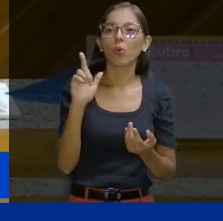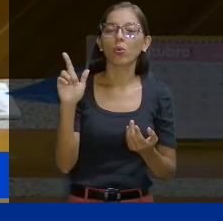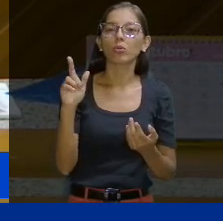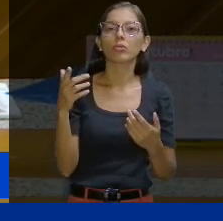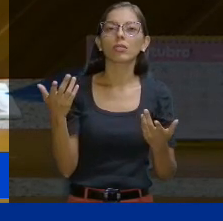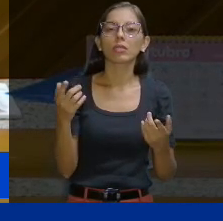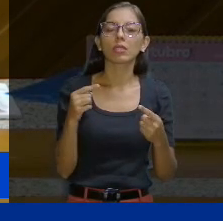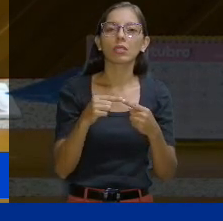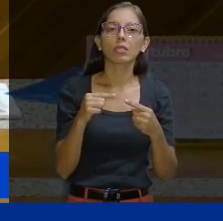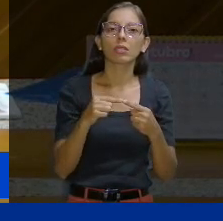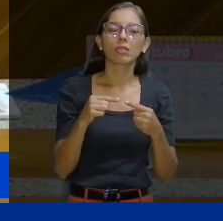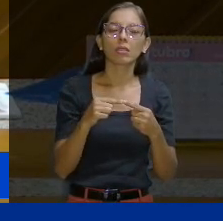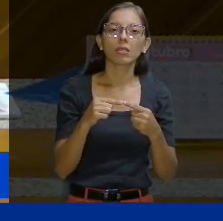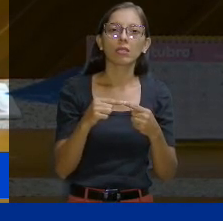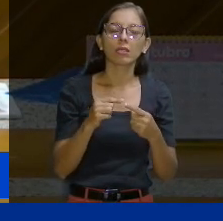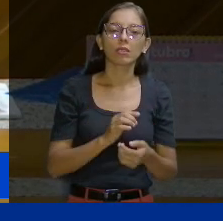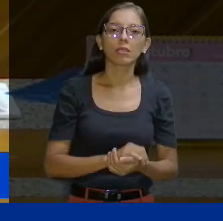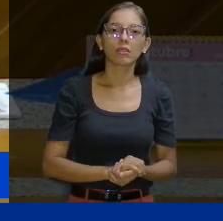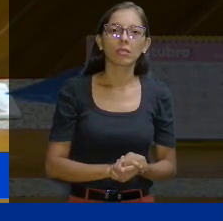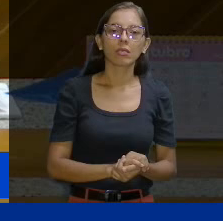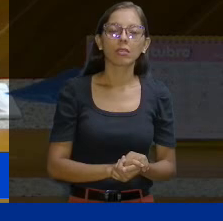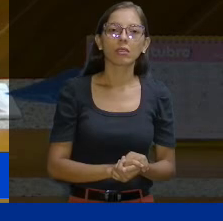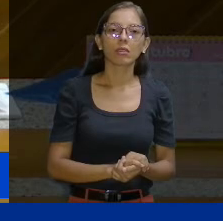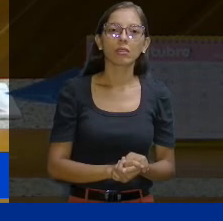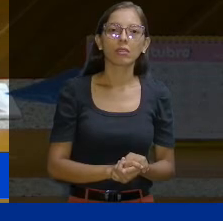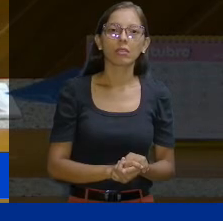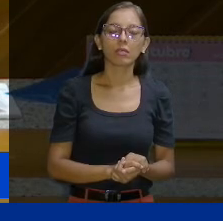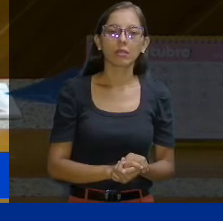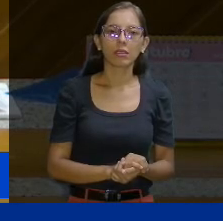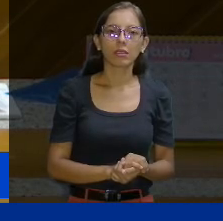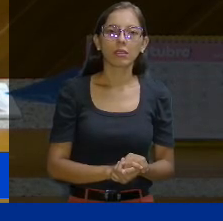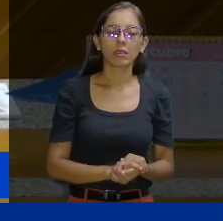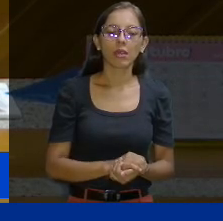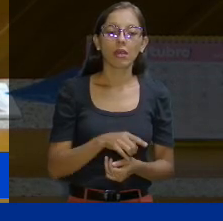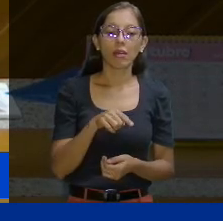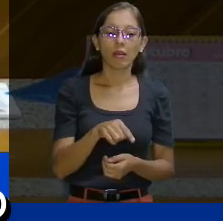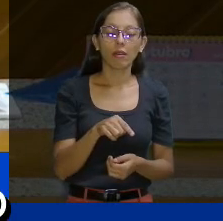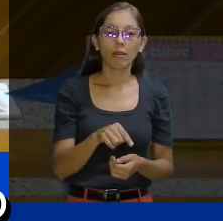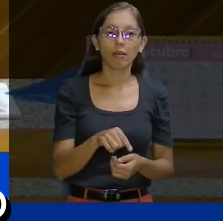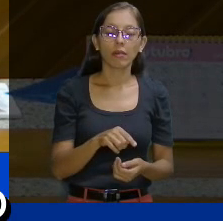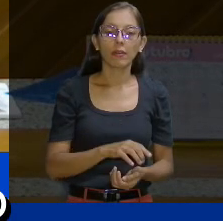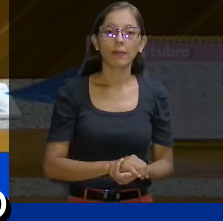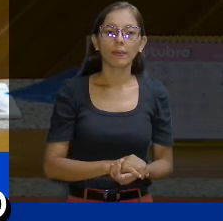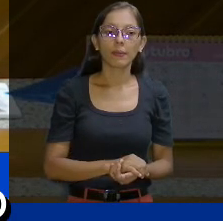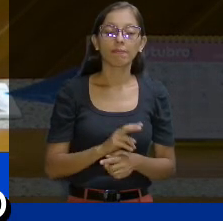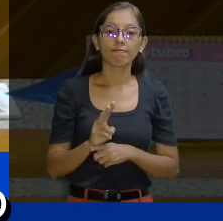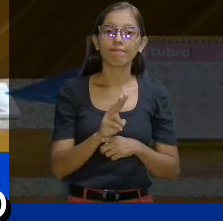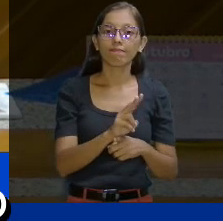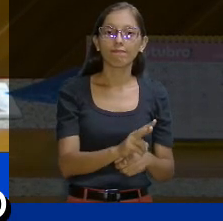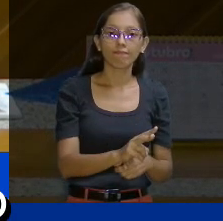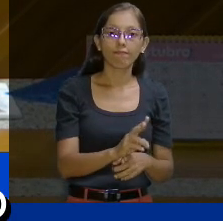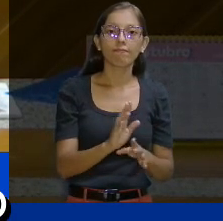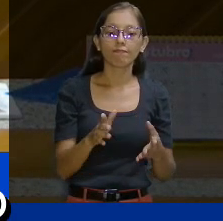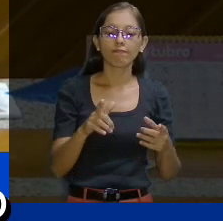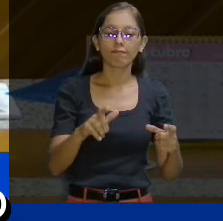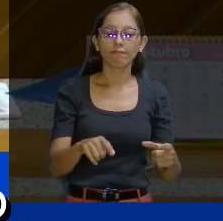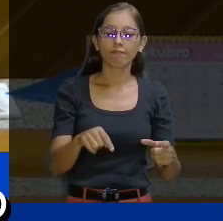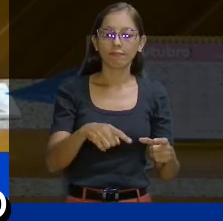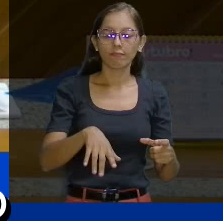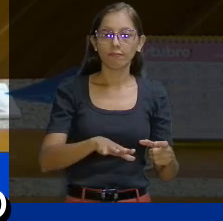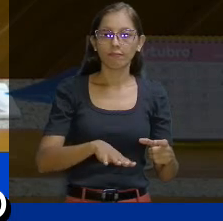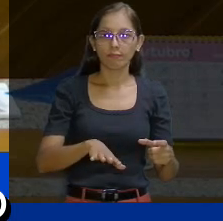30. Então, nós cedemos esse ambiente e aí depois eu quero conversar